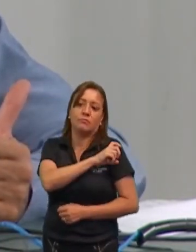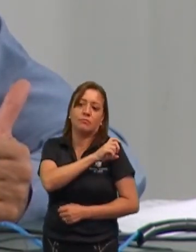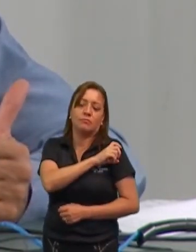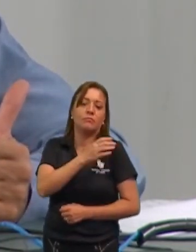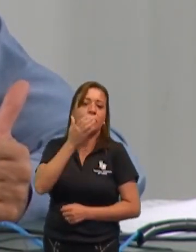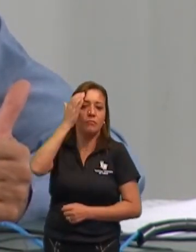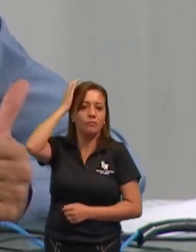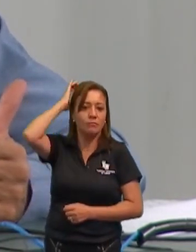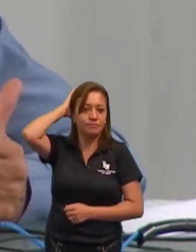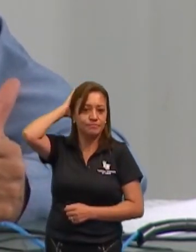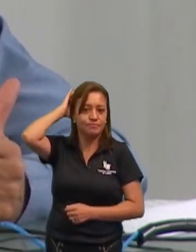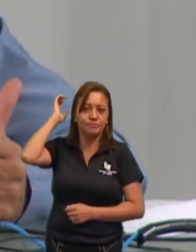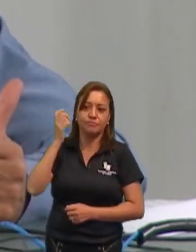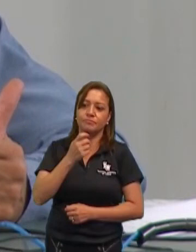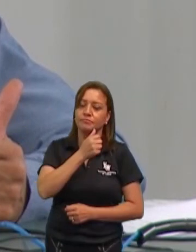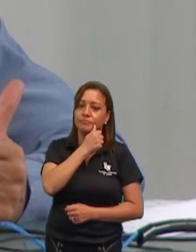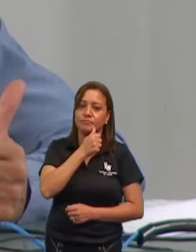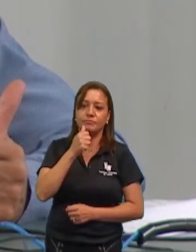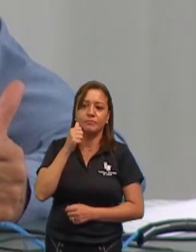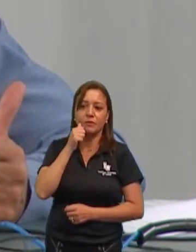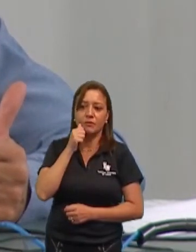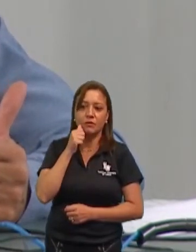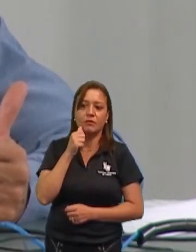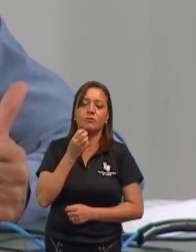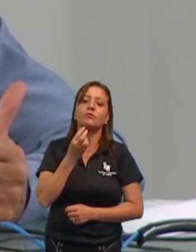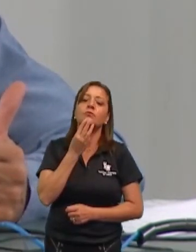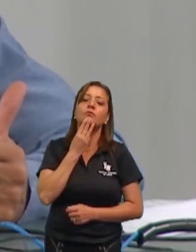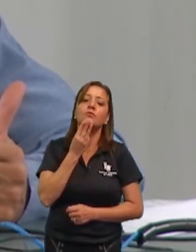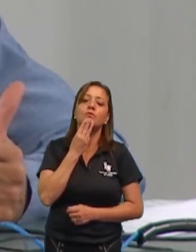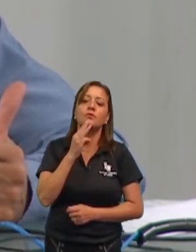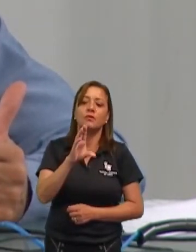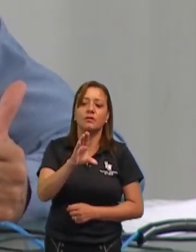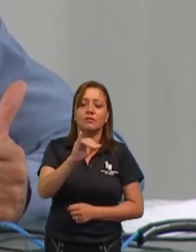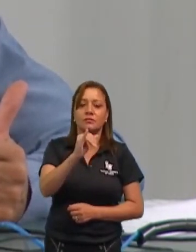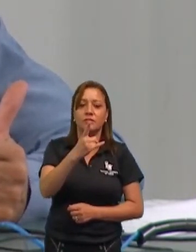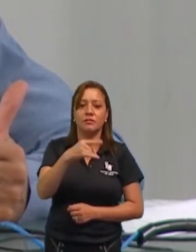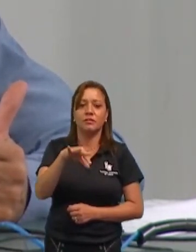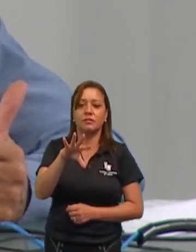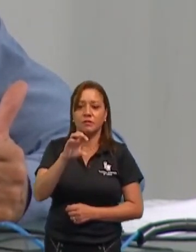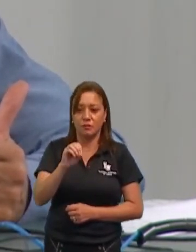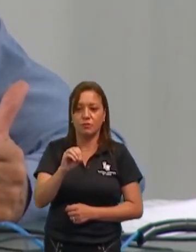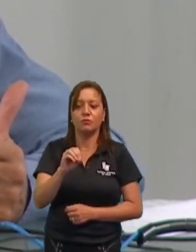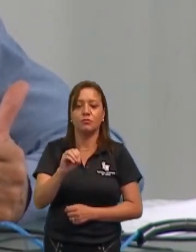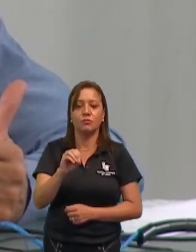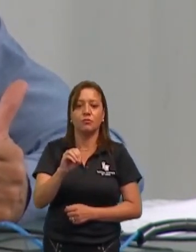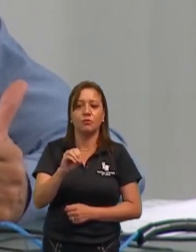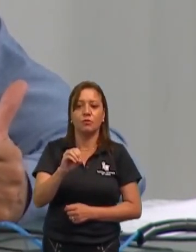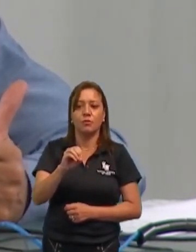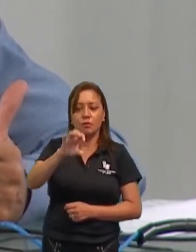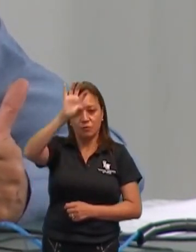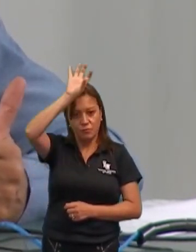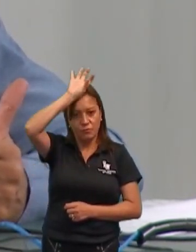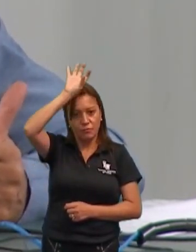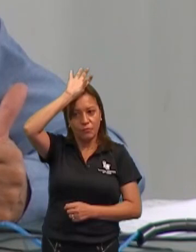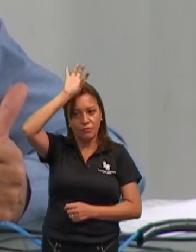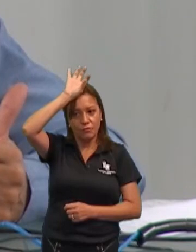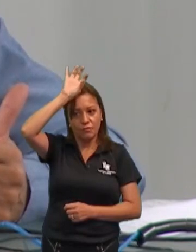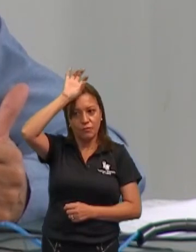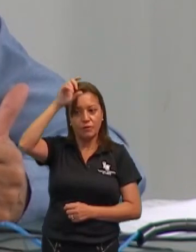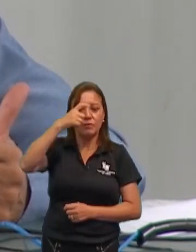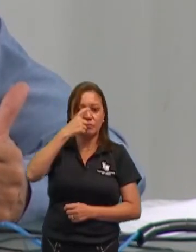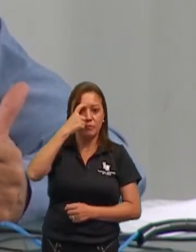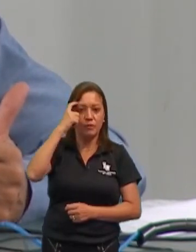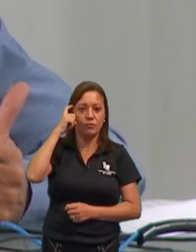Sargento Melo Casal, Maurício Delgado, Cido Reis, doutor Antônio Aguiar, Wagner de Oliveira e Bejane Júnior. Sobre